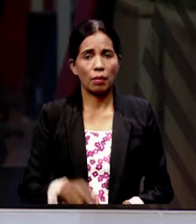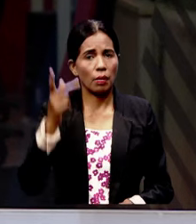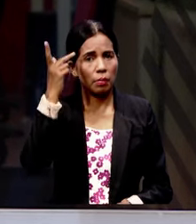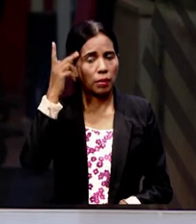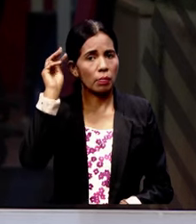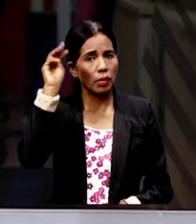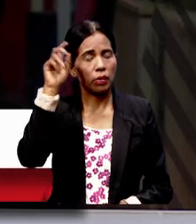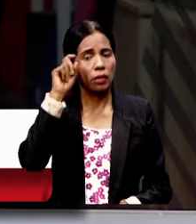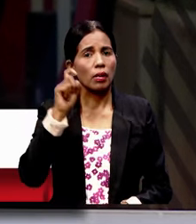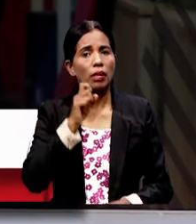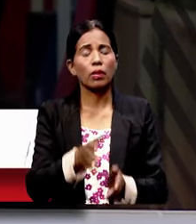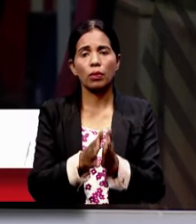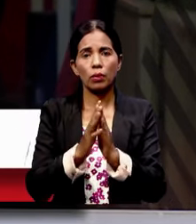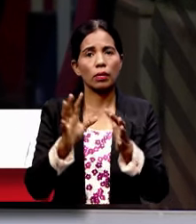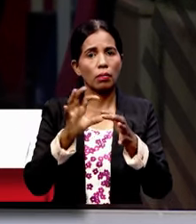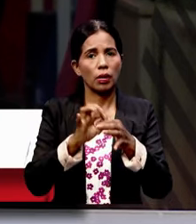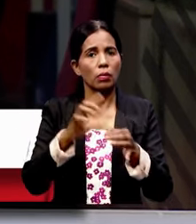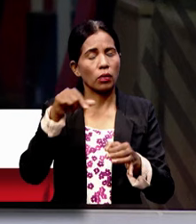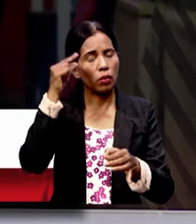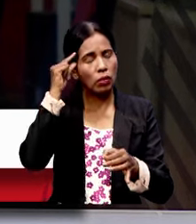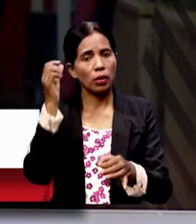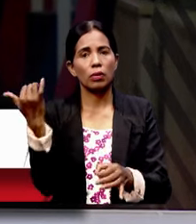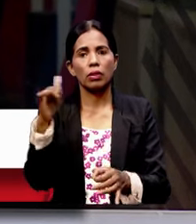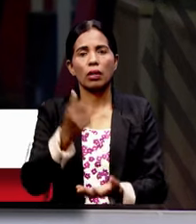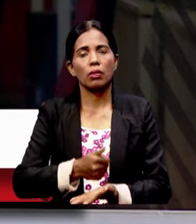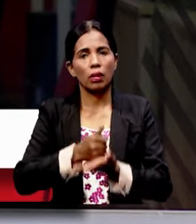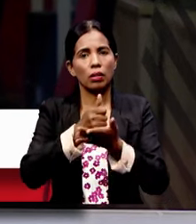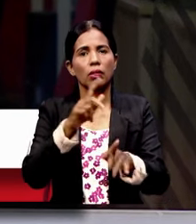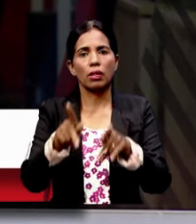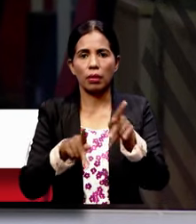Primeiro-ministro russo, membro do governo Sira, a tu servir o povo.